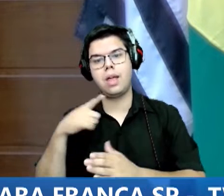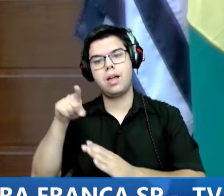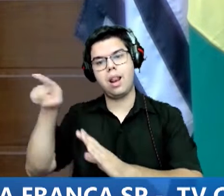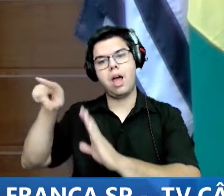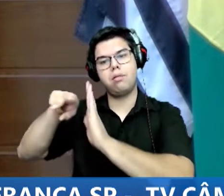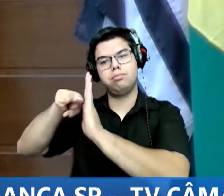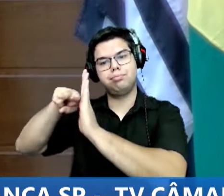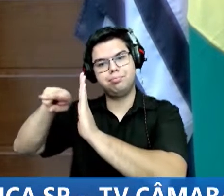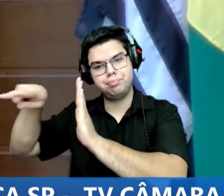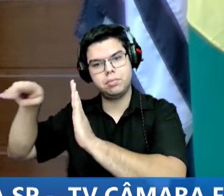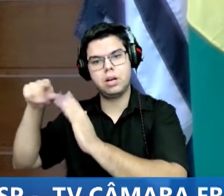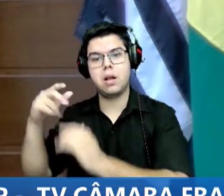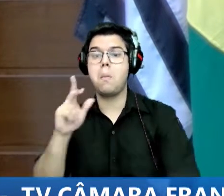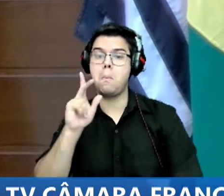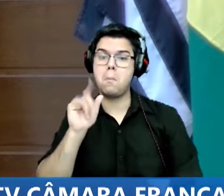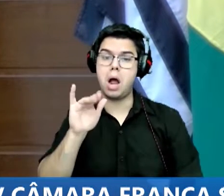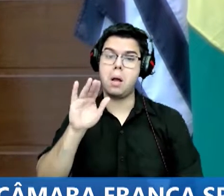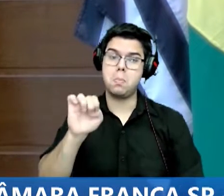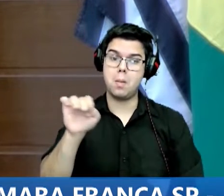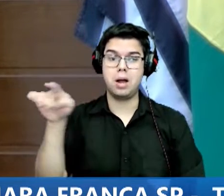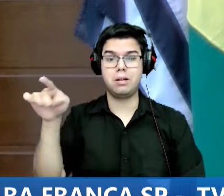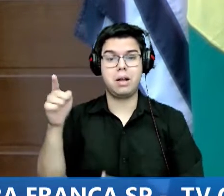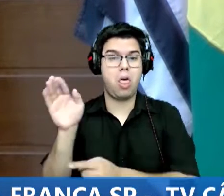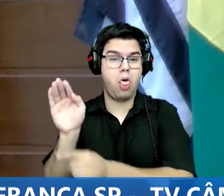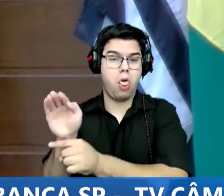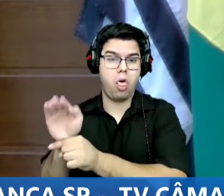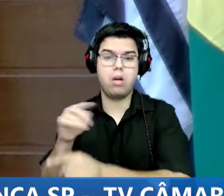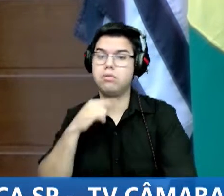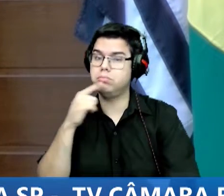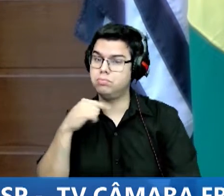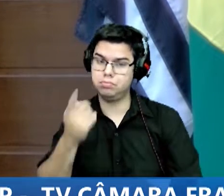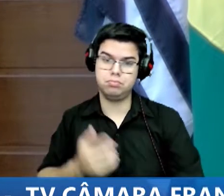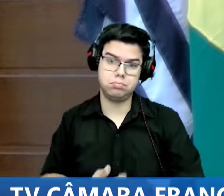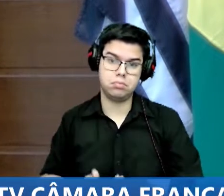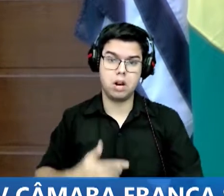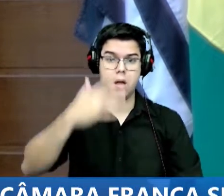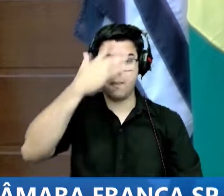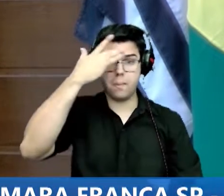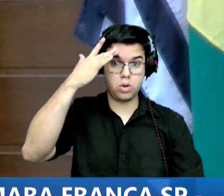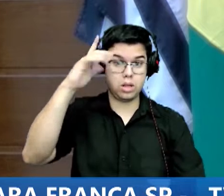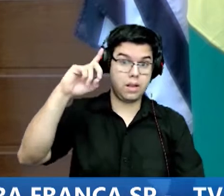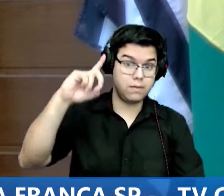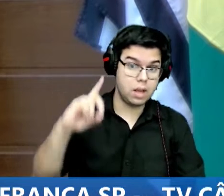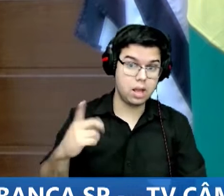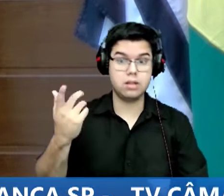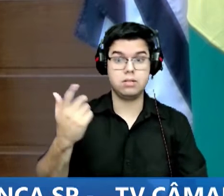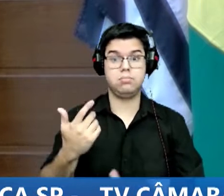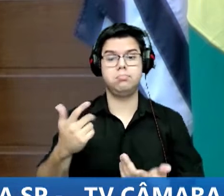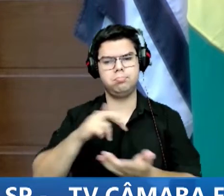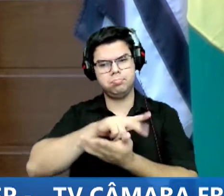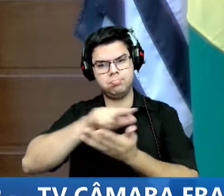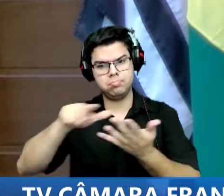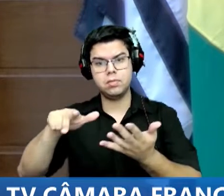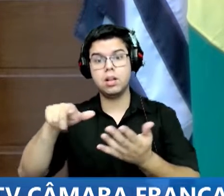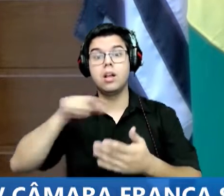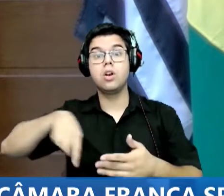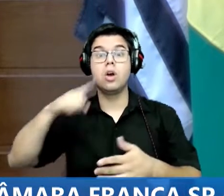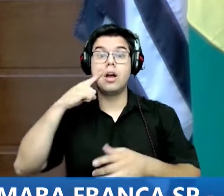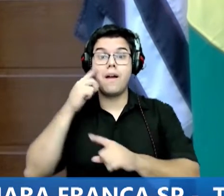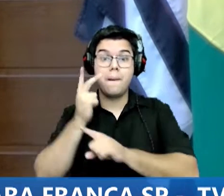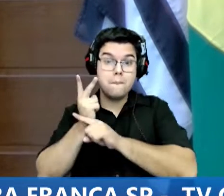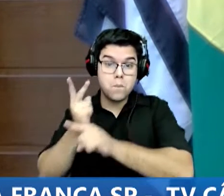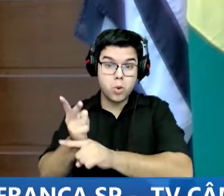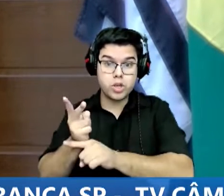não puderam cuidar, pessoas com deficiência. Então, a gente tem buscado que essa população, que